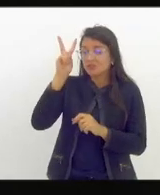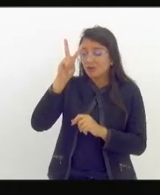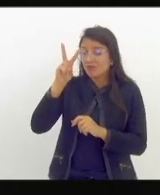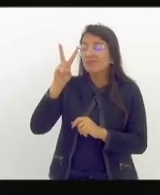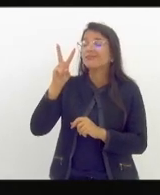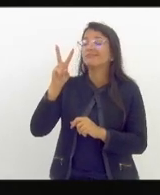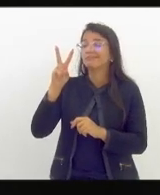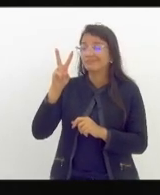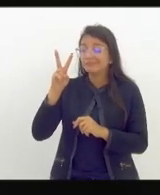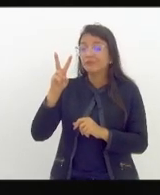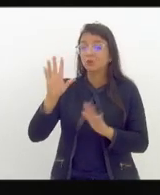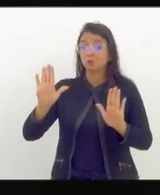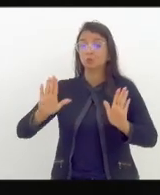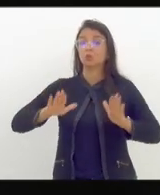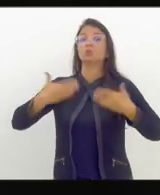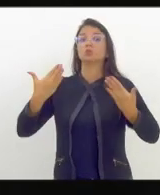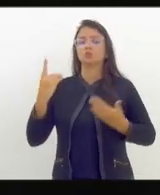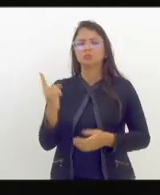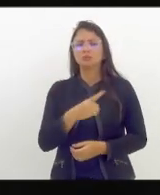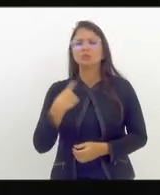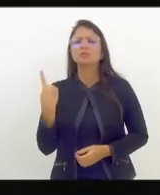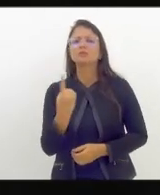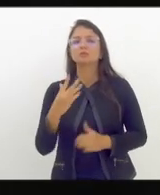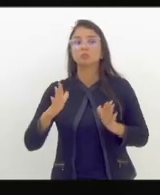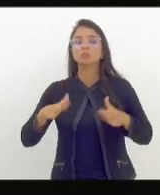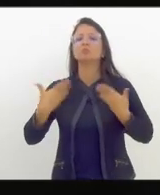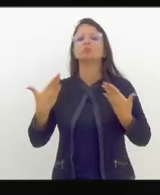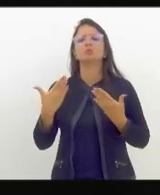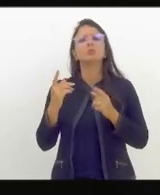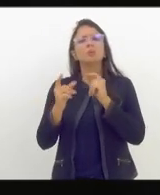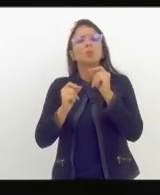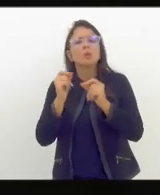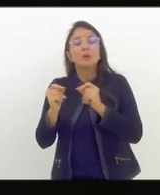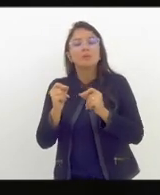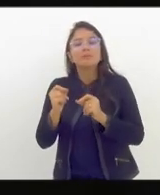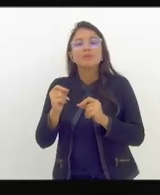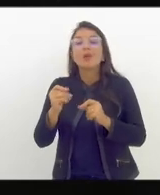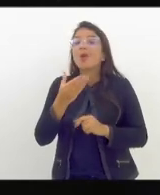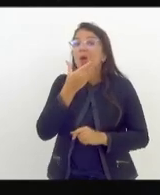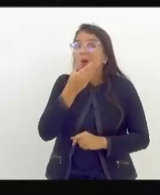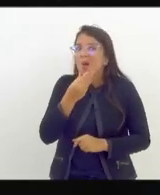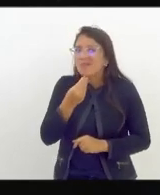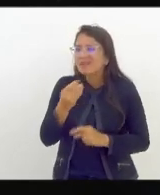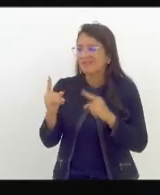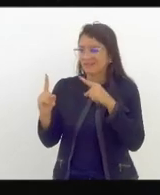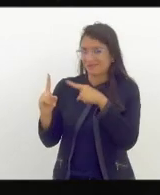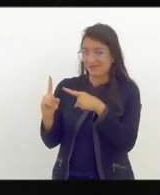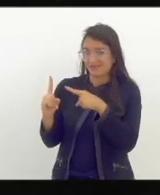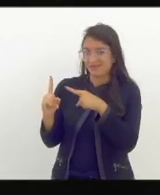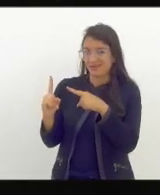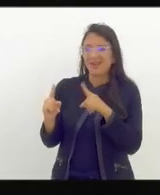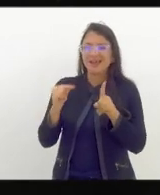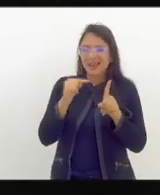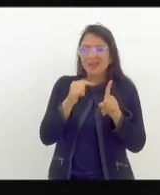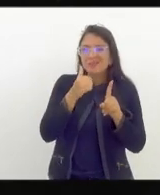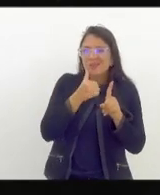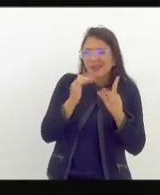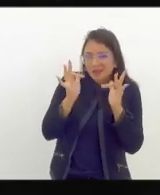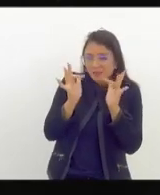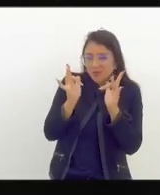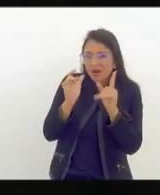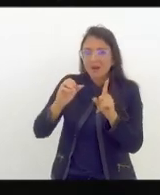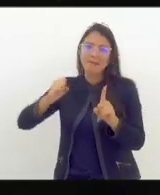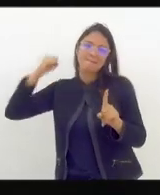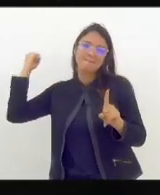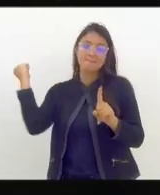a todos nós, foi o caso de um homem que matou a namorada e revelou onde estava